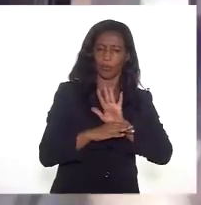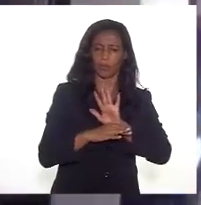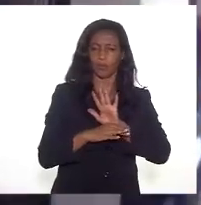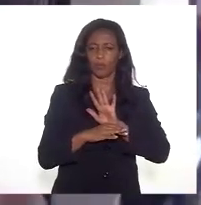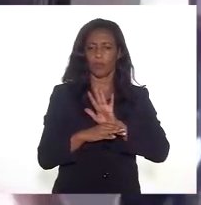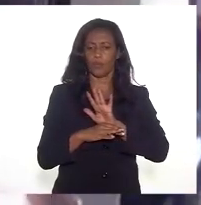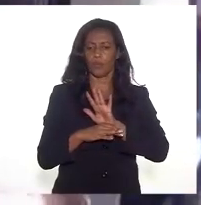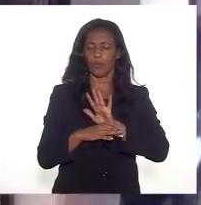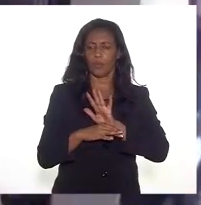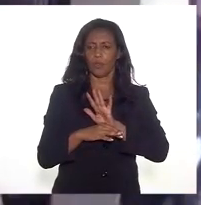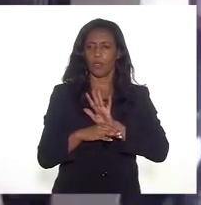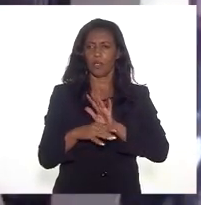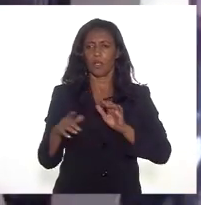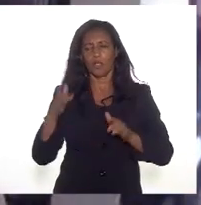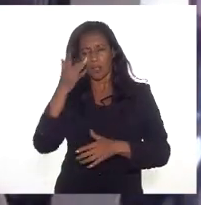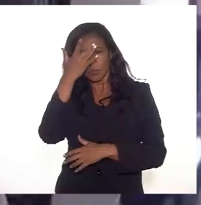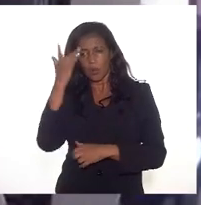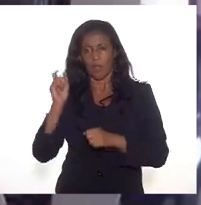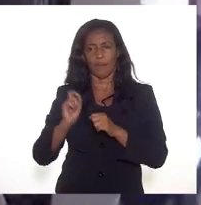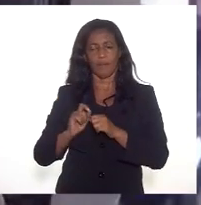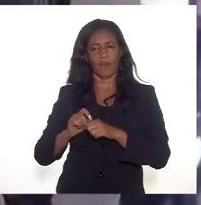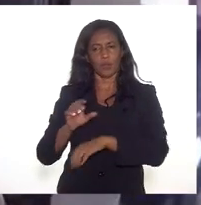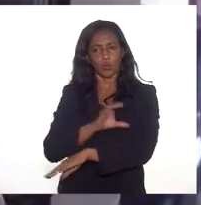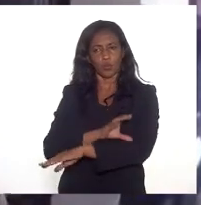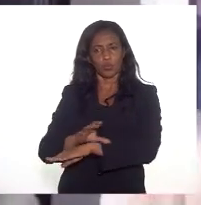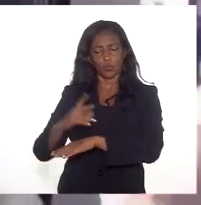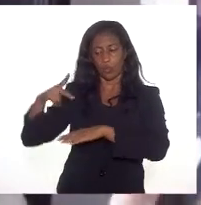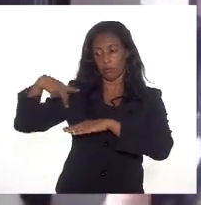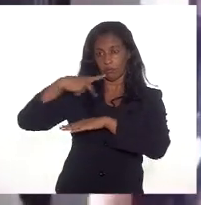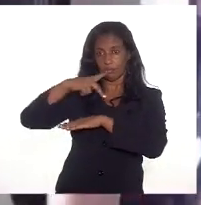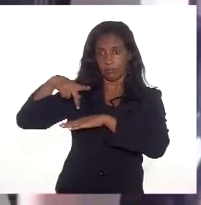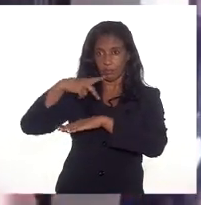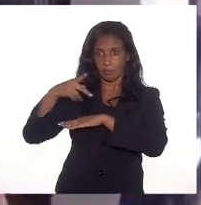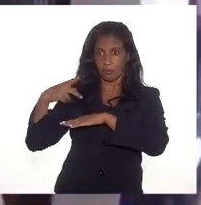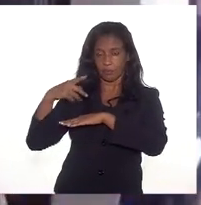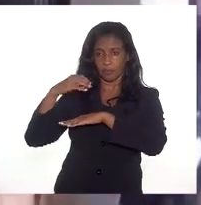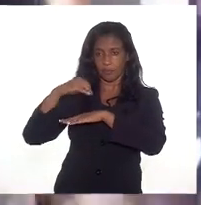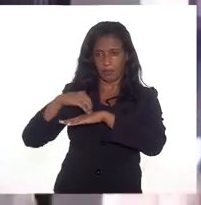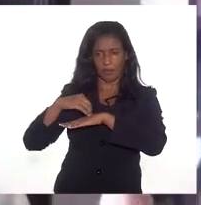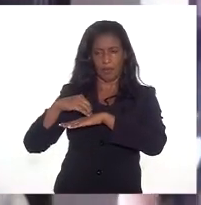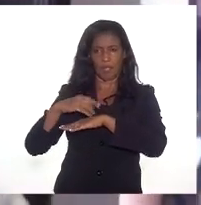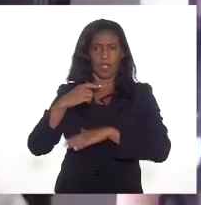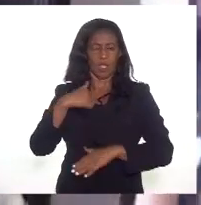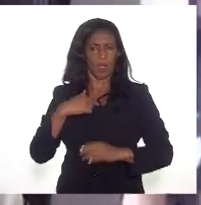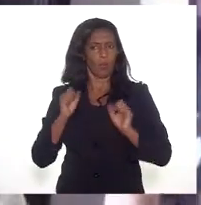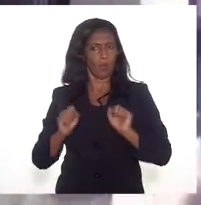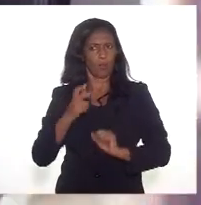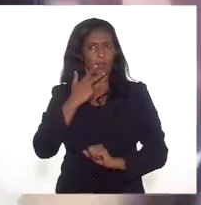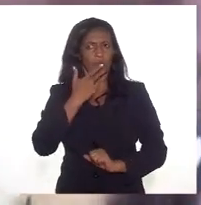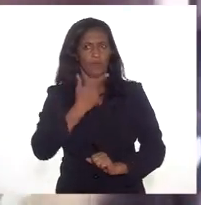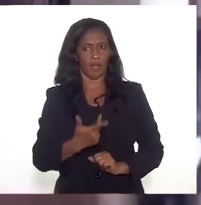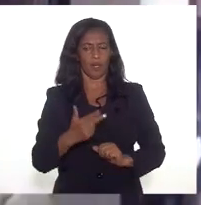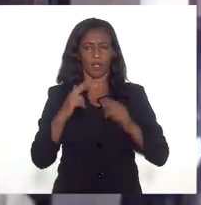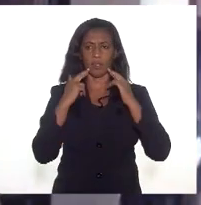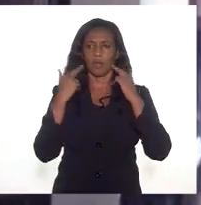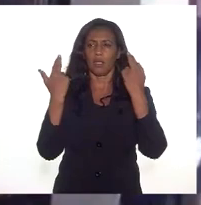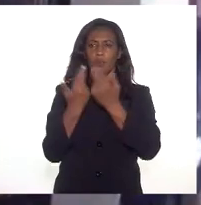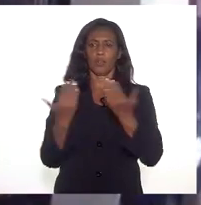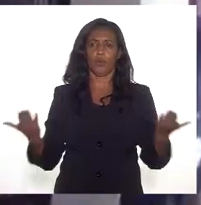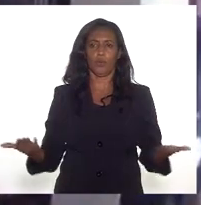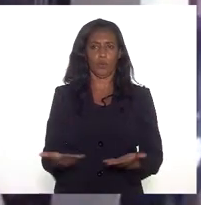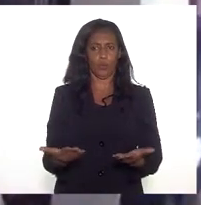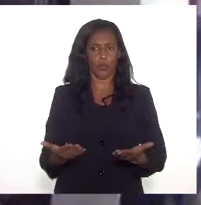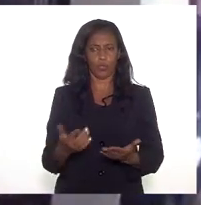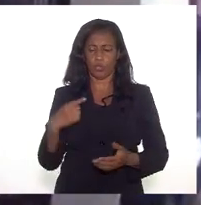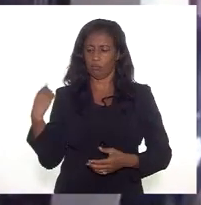dos fazedores de cultura no nosso país. Aliás, eu posso até dizer que a reunião hoje